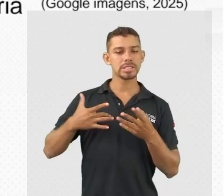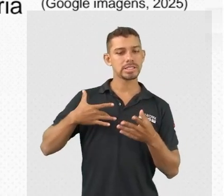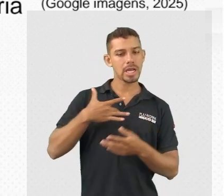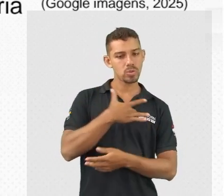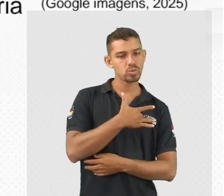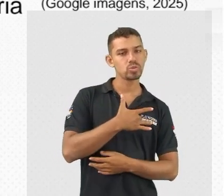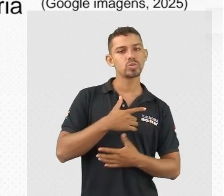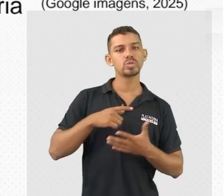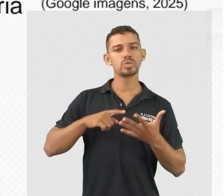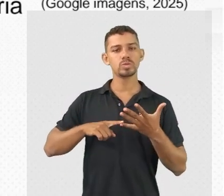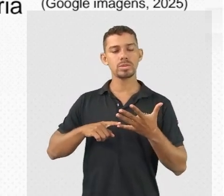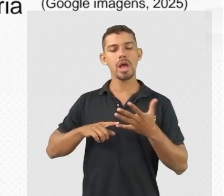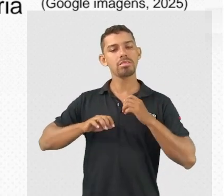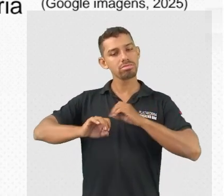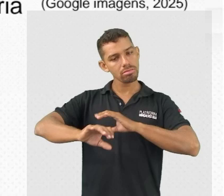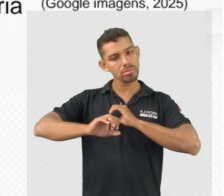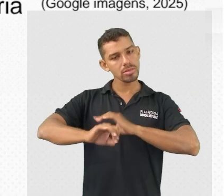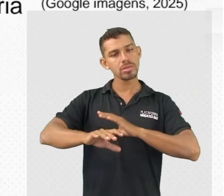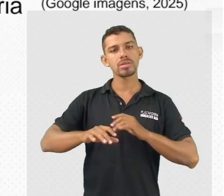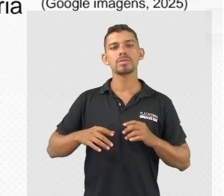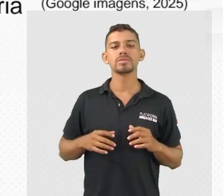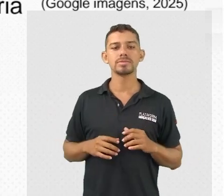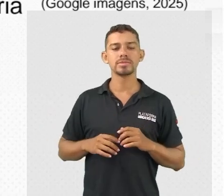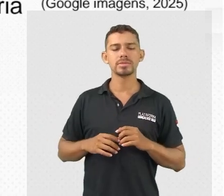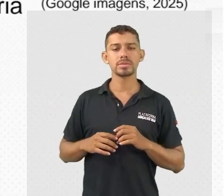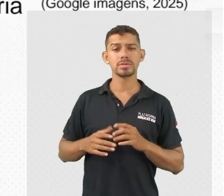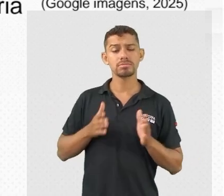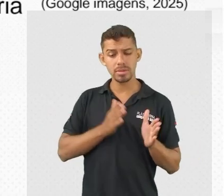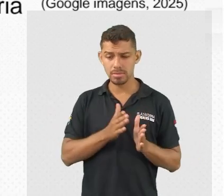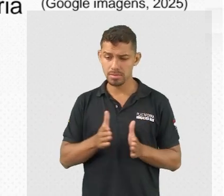em mercadoria, a educação em mercadoria, na